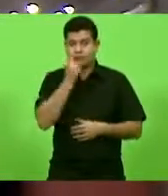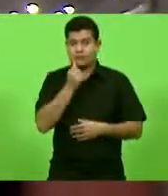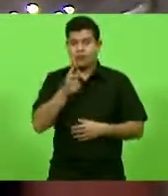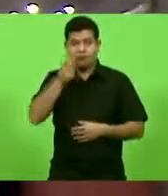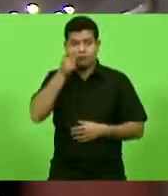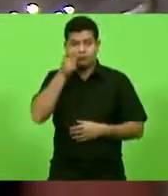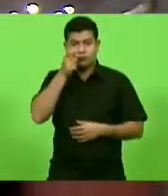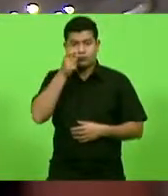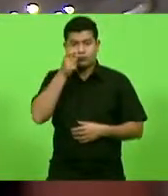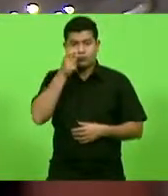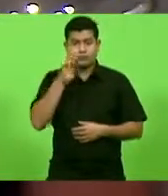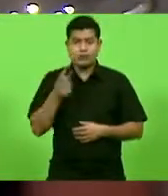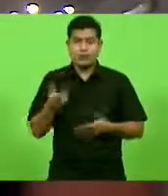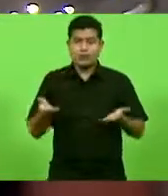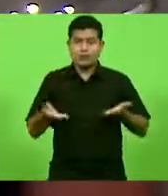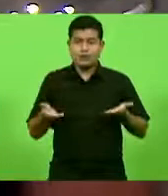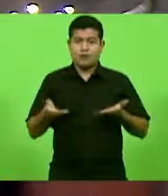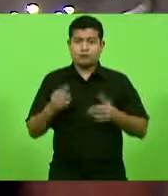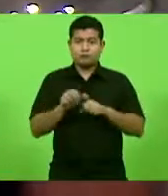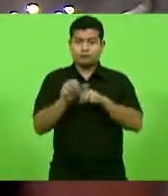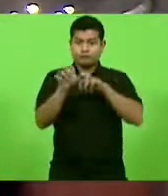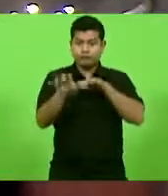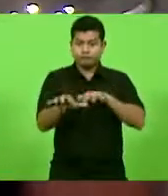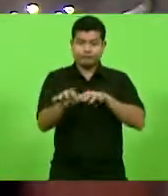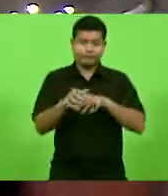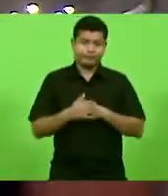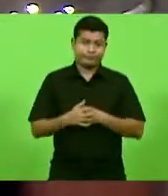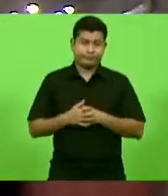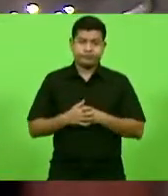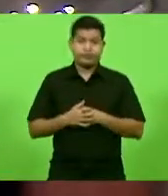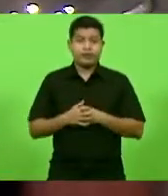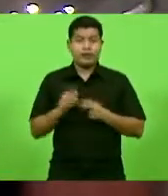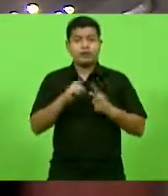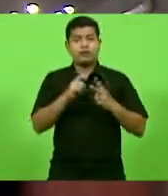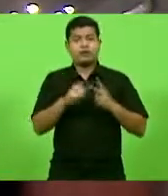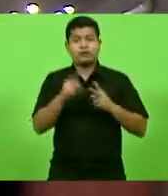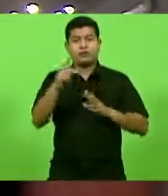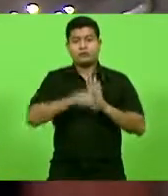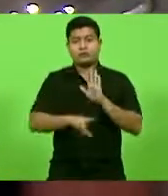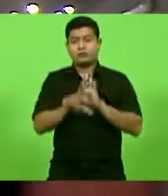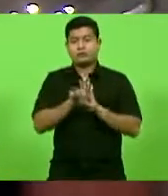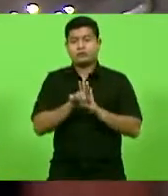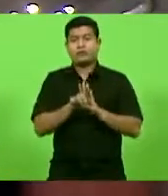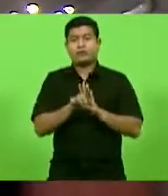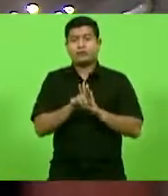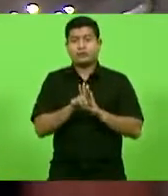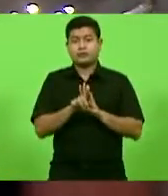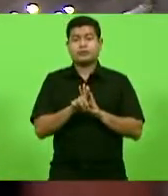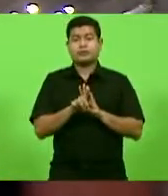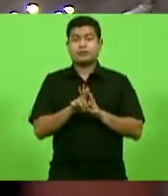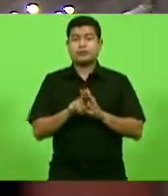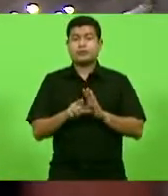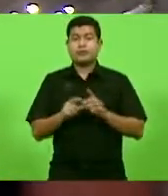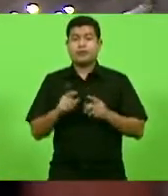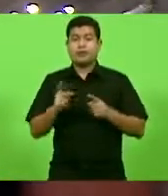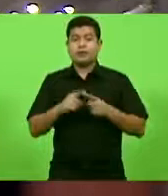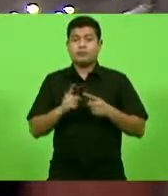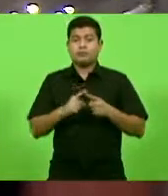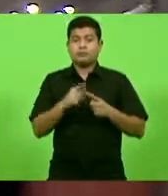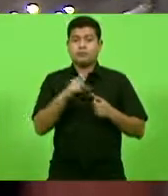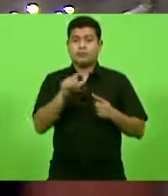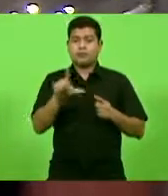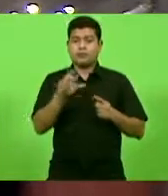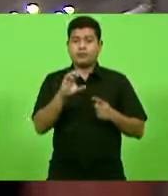estão participando. São dois projetos de lei extremamente importantes, senhor presidente e senhores deputados. O PL-064, que